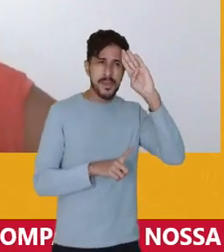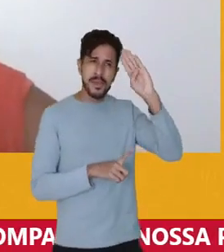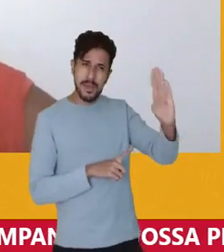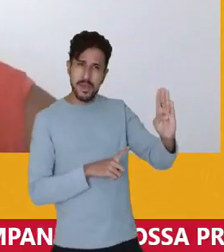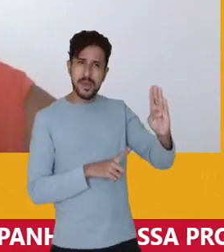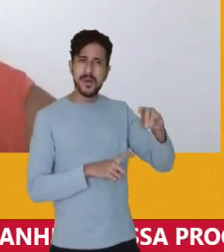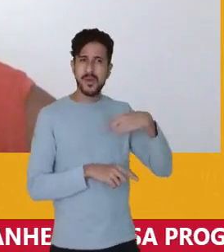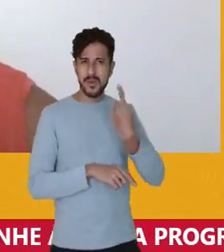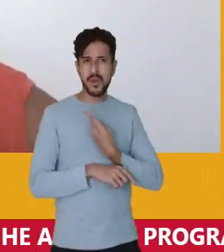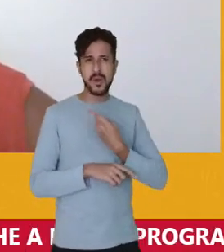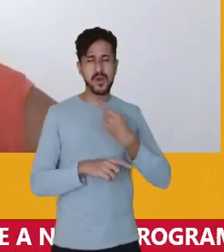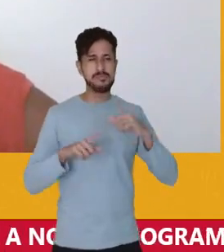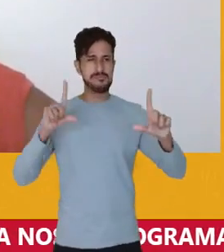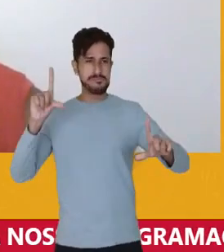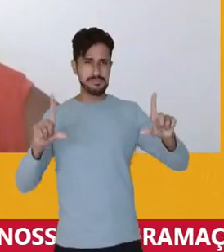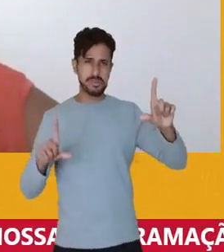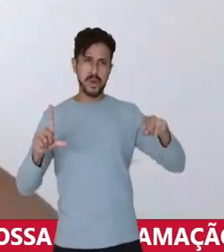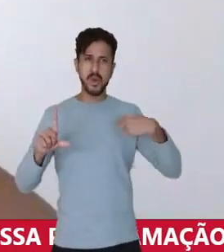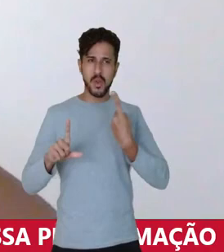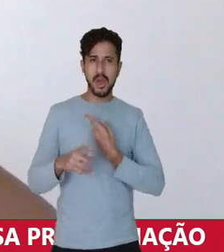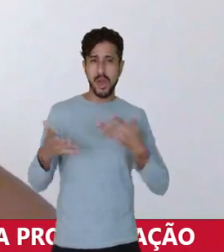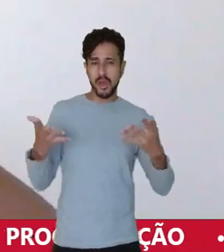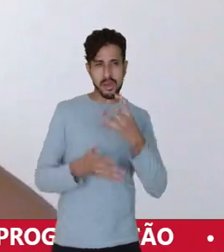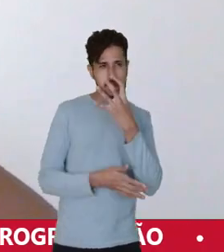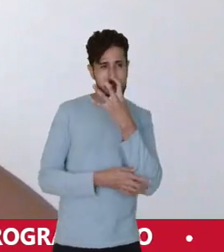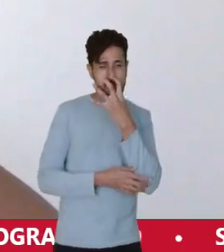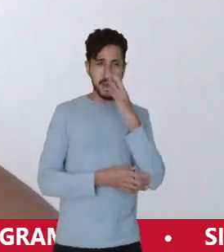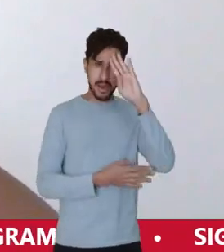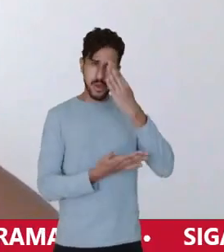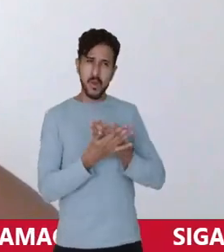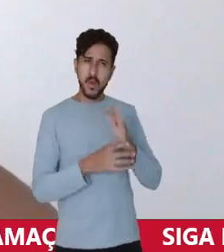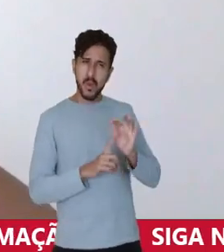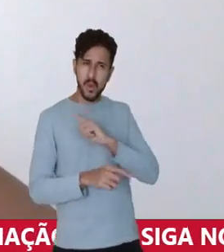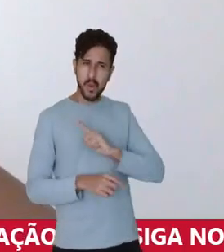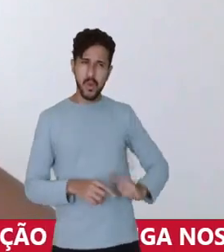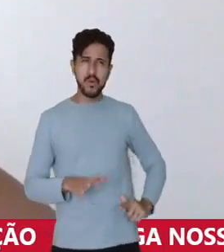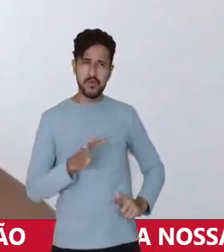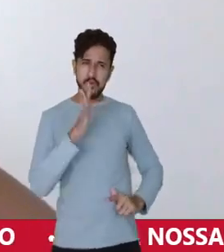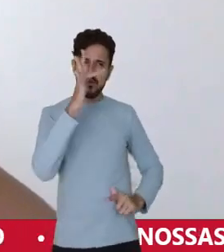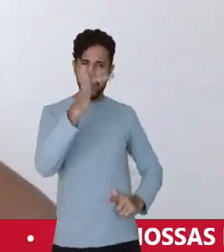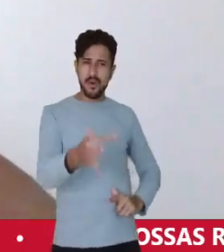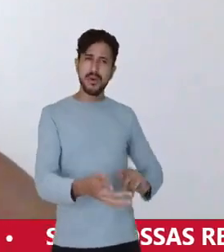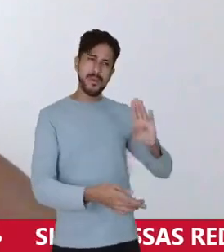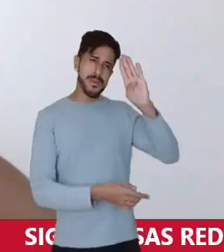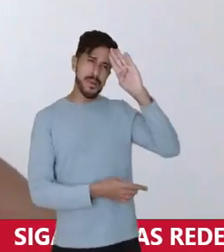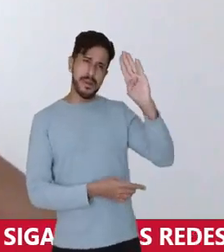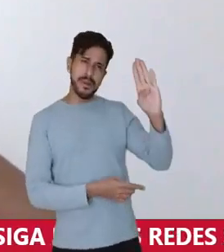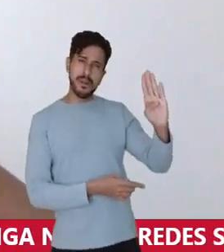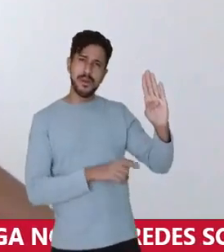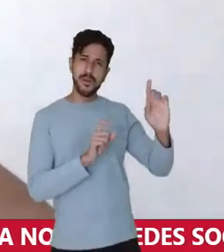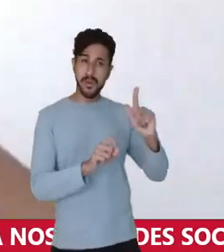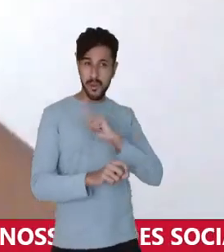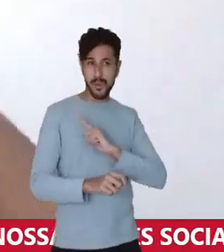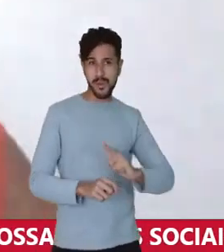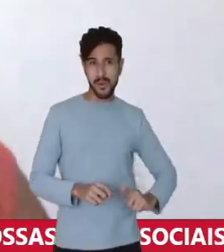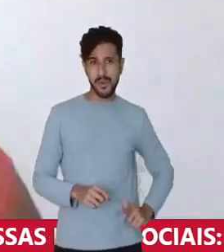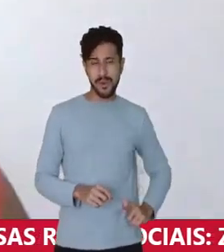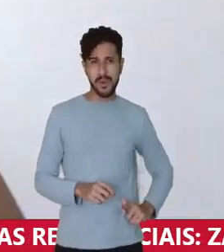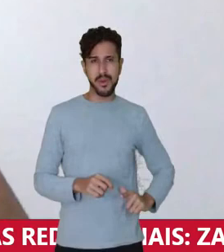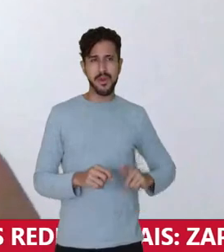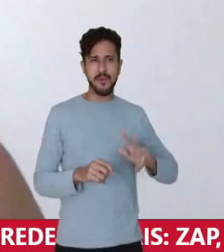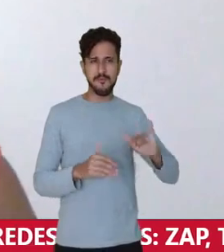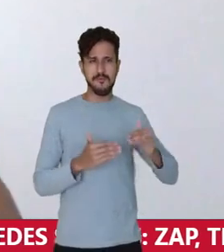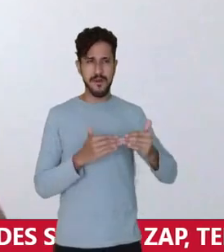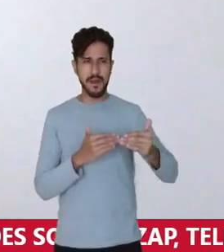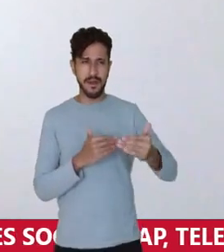no nosso programa, nesse programa que nós estamos agora, eu acho que os governos futuros, e eu diria principalmente o governo que